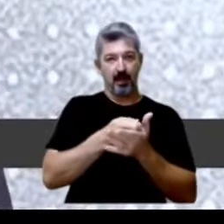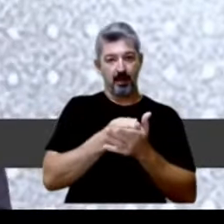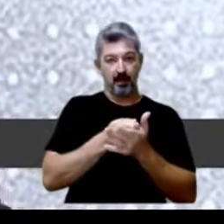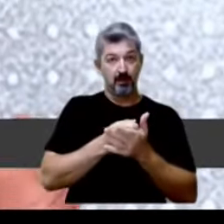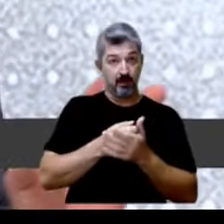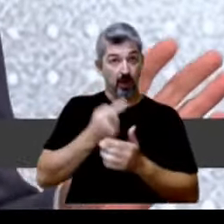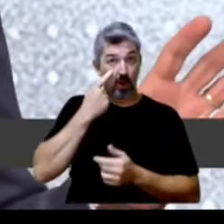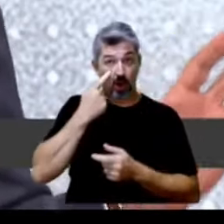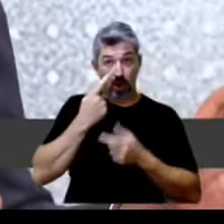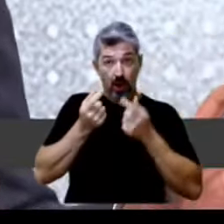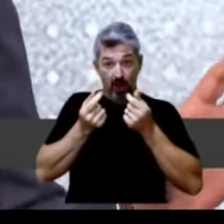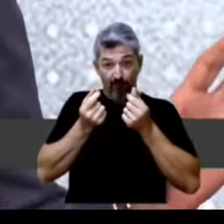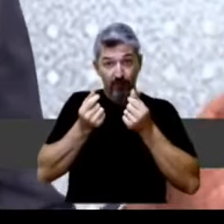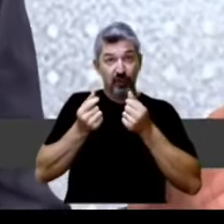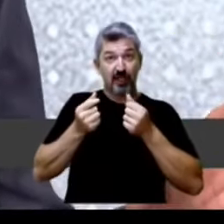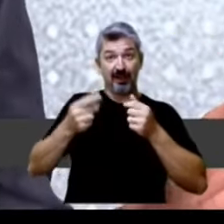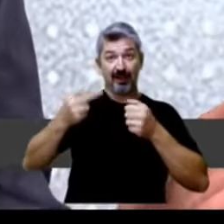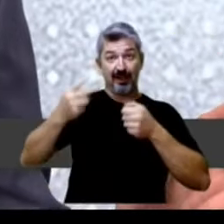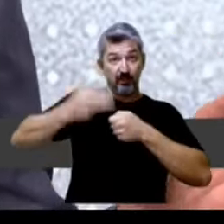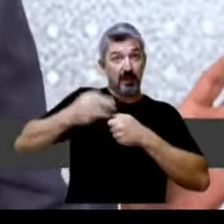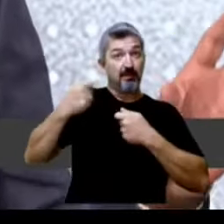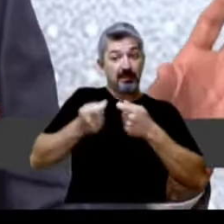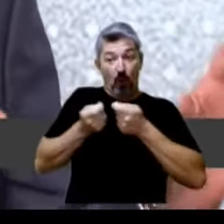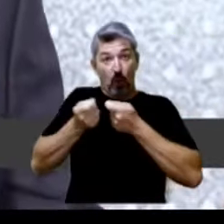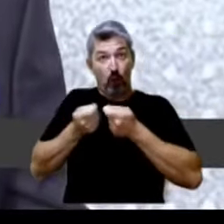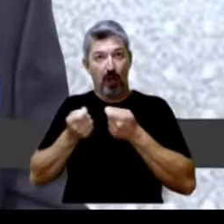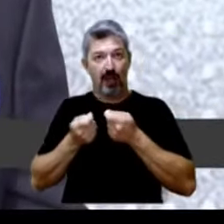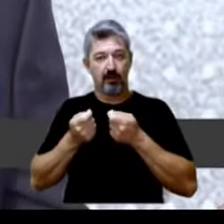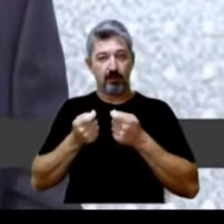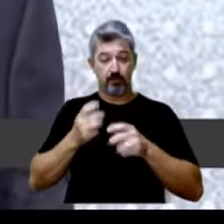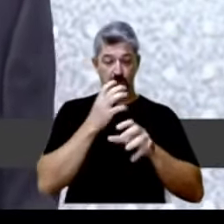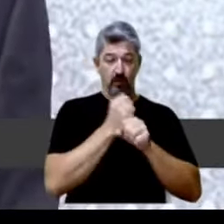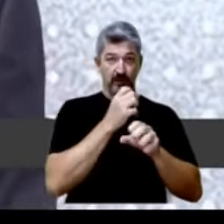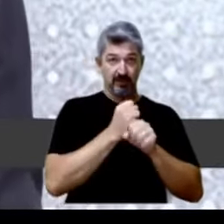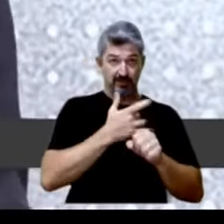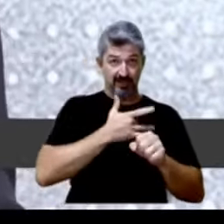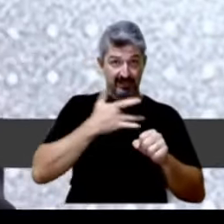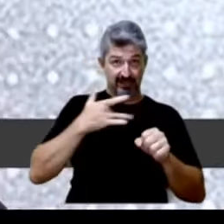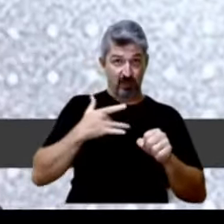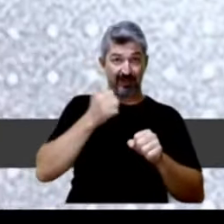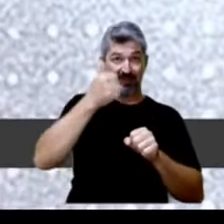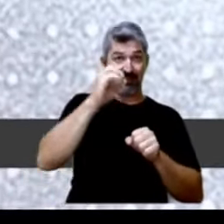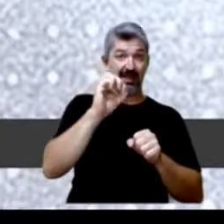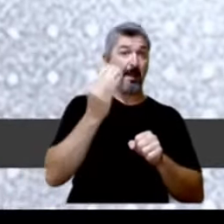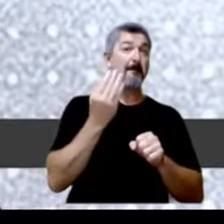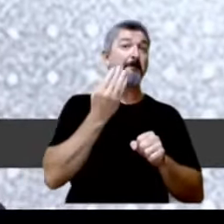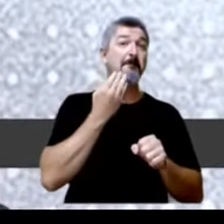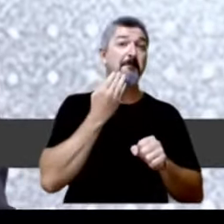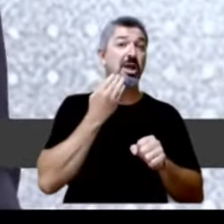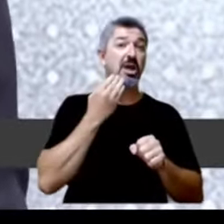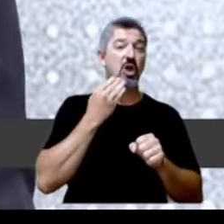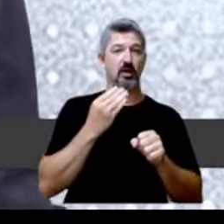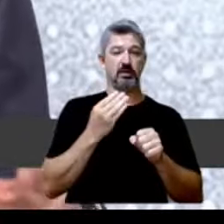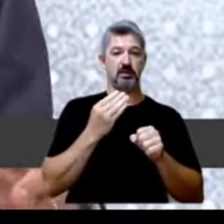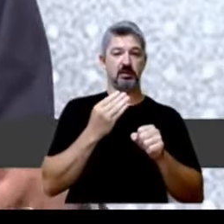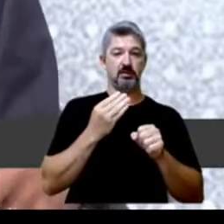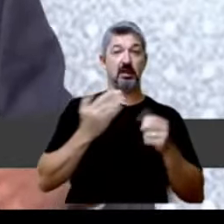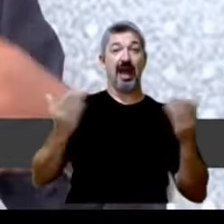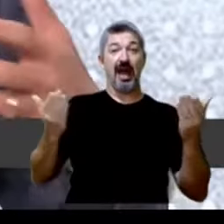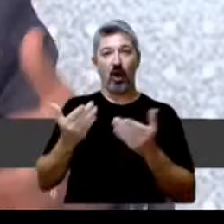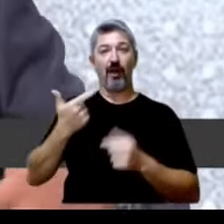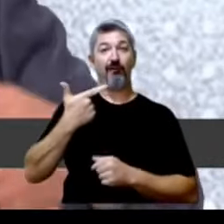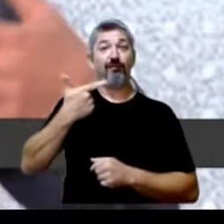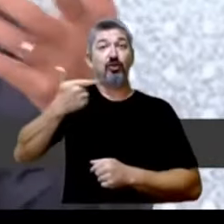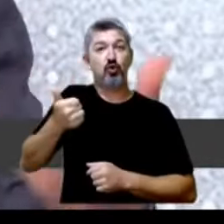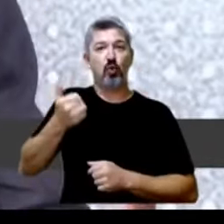da cidade. O orçamento da saúde eram de 10 bilhões. Hoje, 20 bilhões. Esse ano, 21 bilhões. A gente